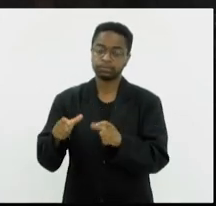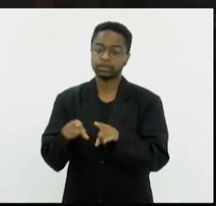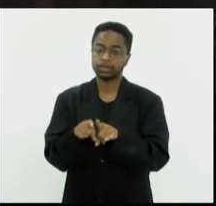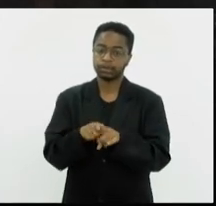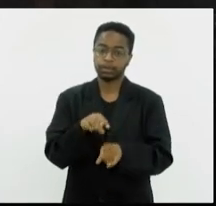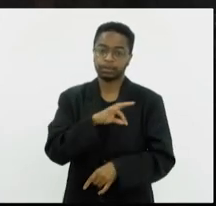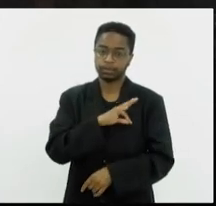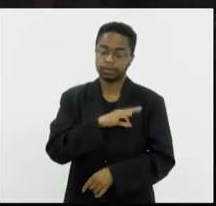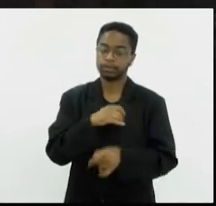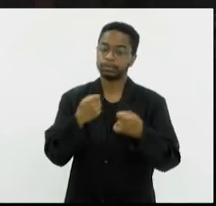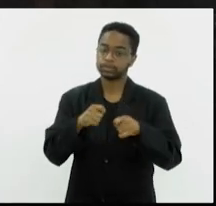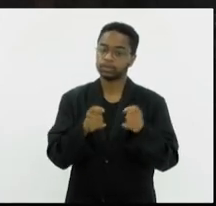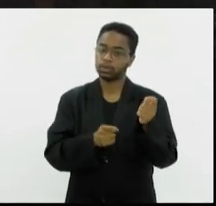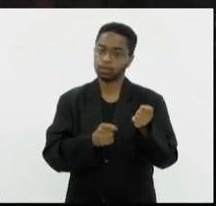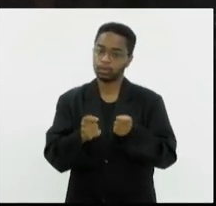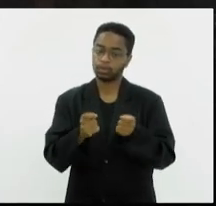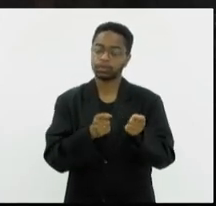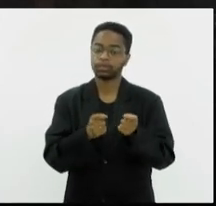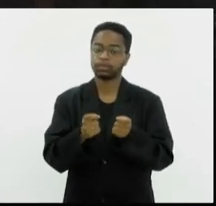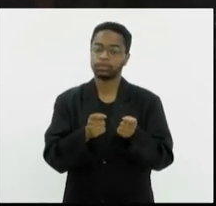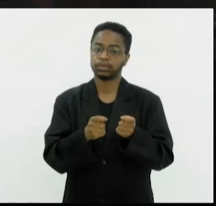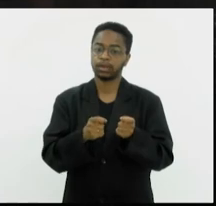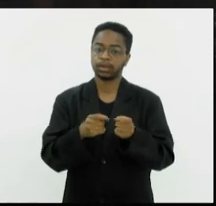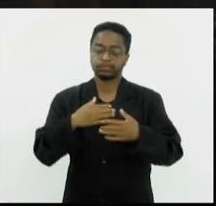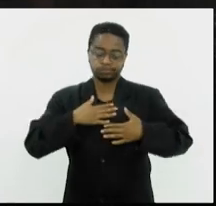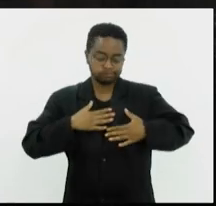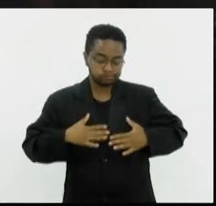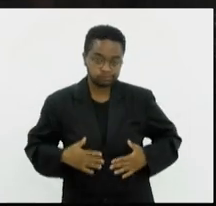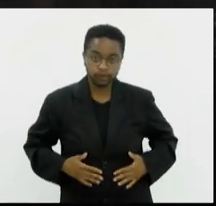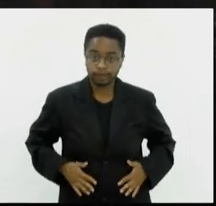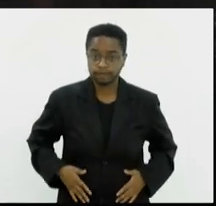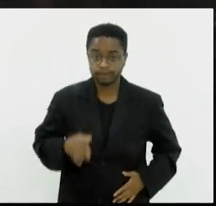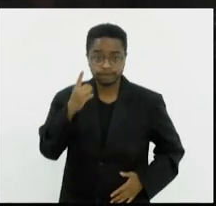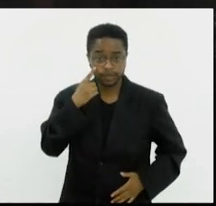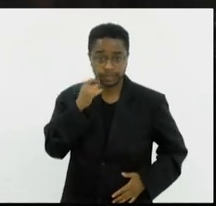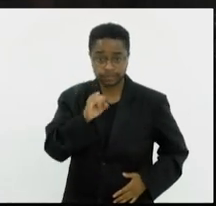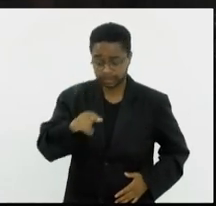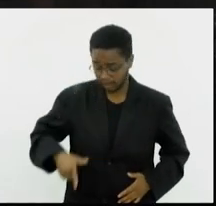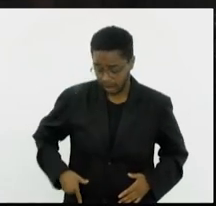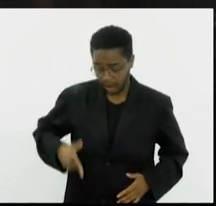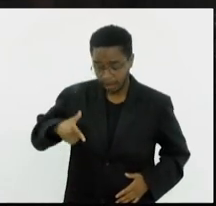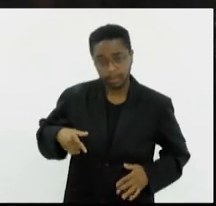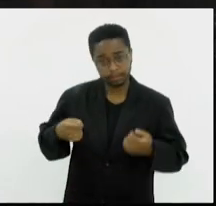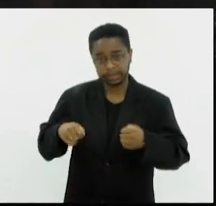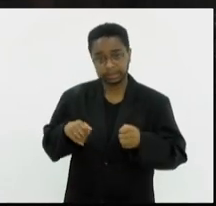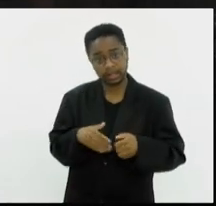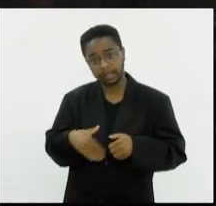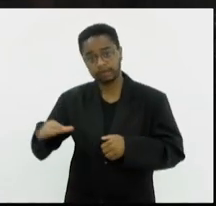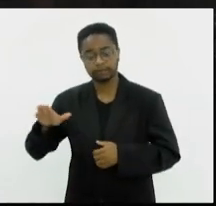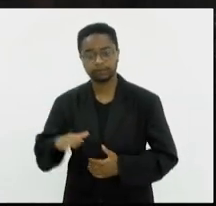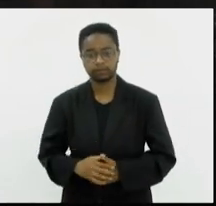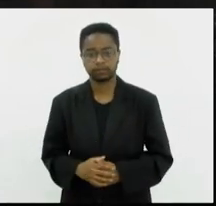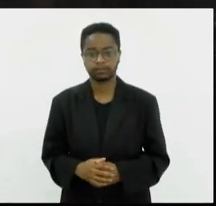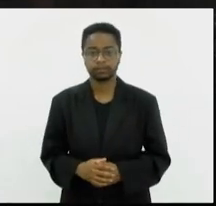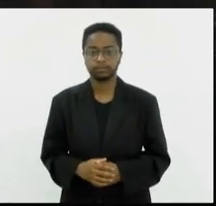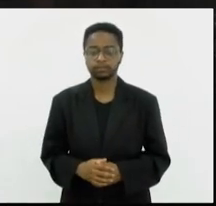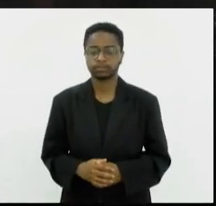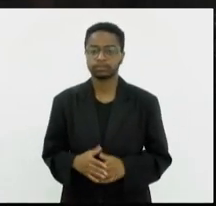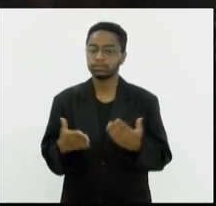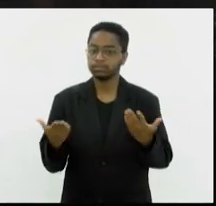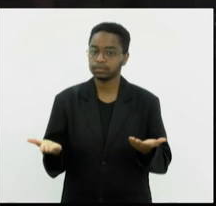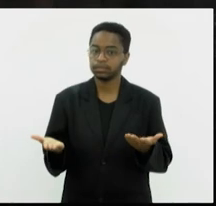polícia para fazer a revista e se alguém tiver armado recolher essa arma Então essa